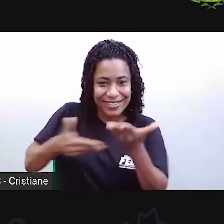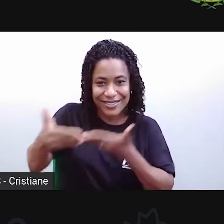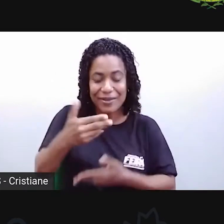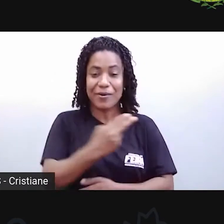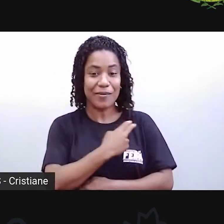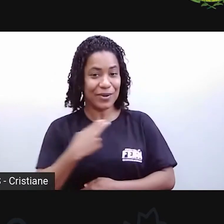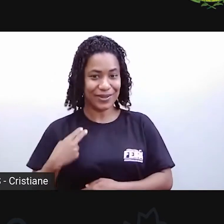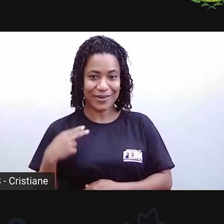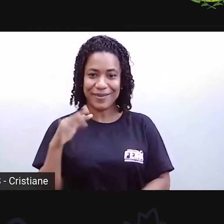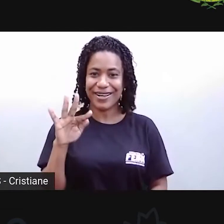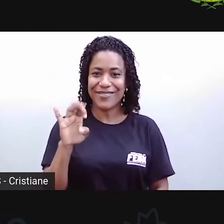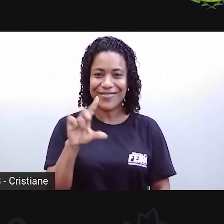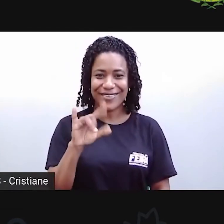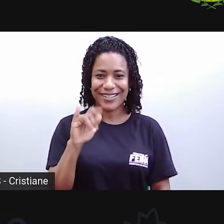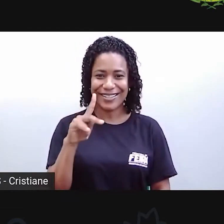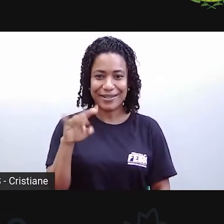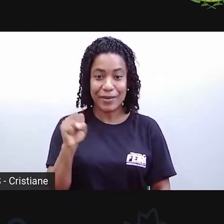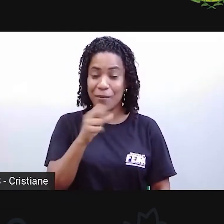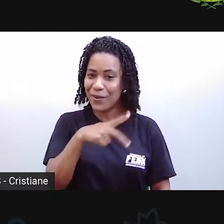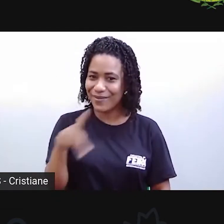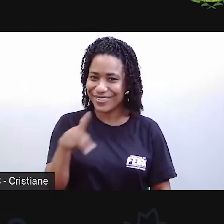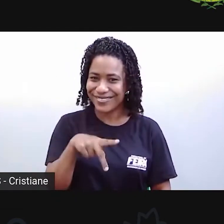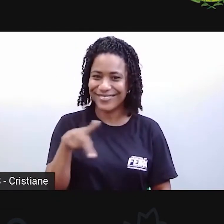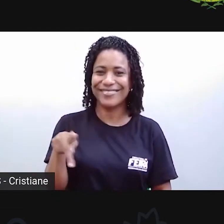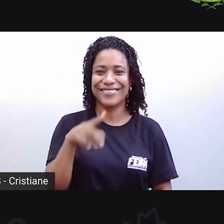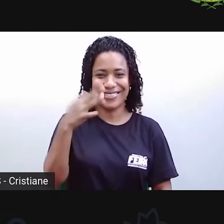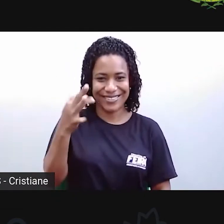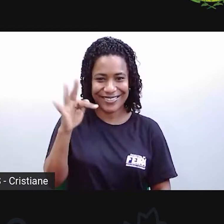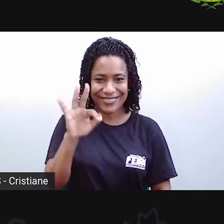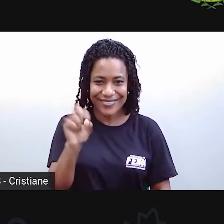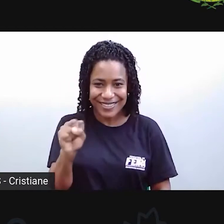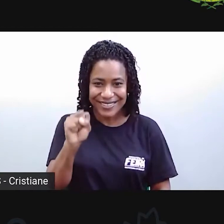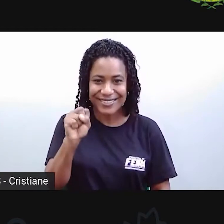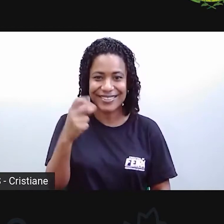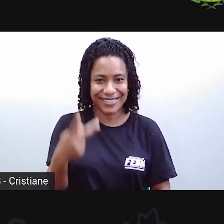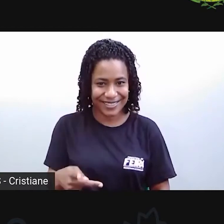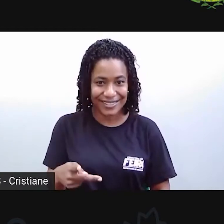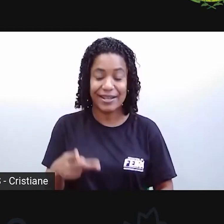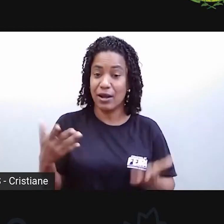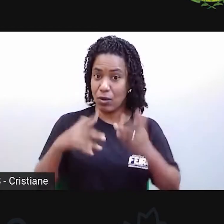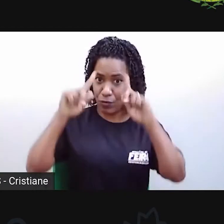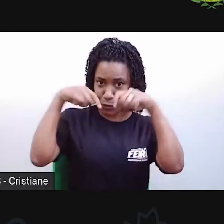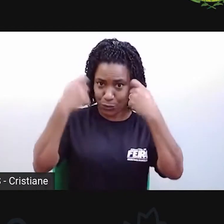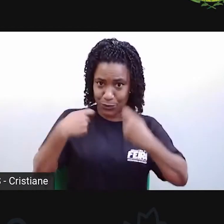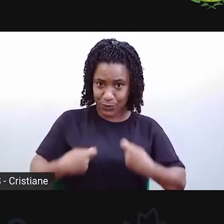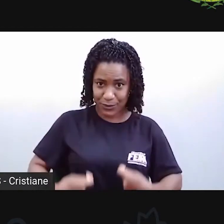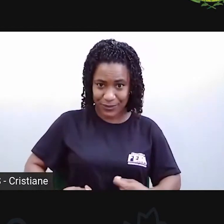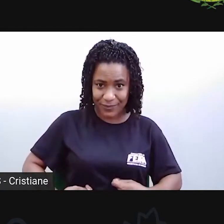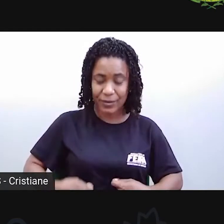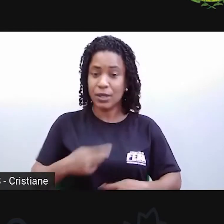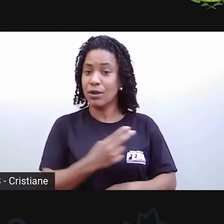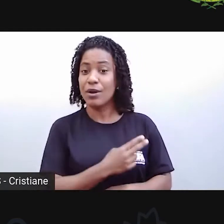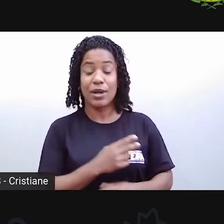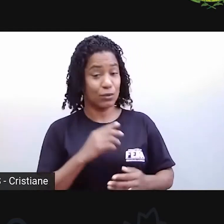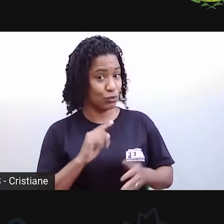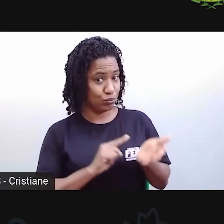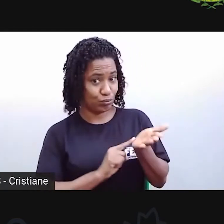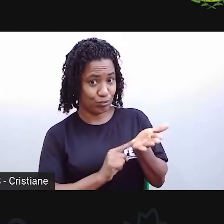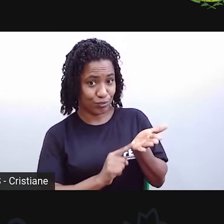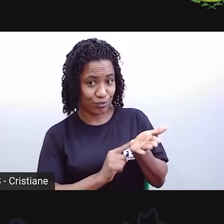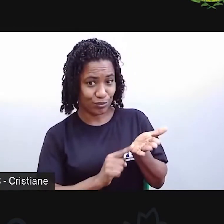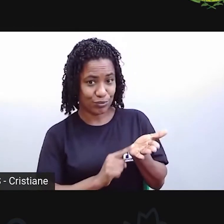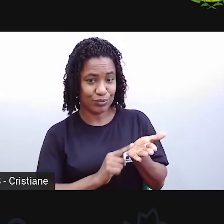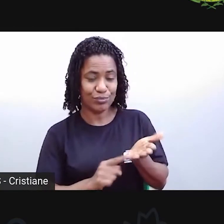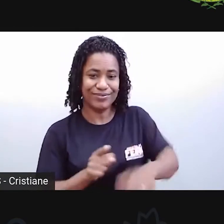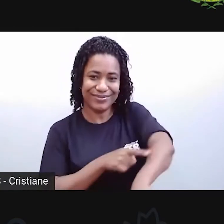Rede Municipal aqui de Feira de Santana, e agora eu vou fazer a minha audiodescrição. Eu sou um homem branco, meu cabelo é